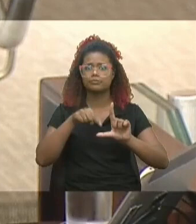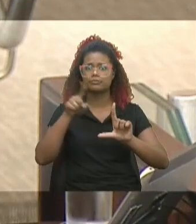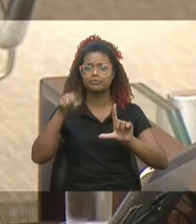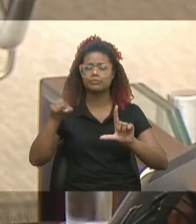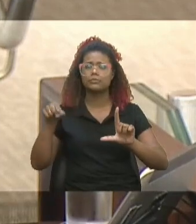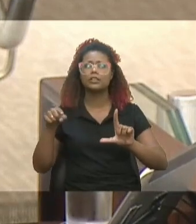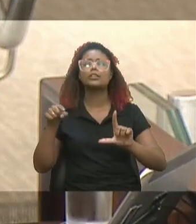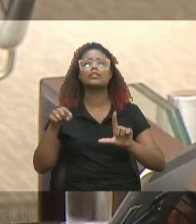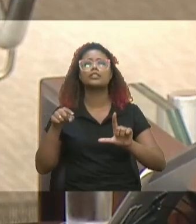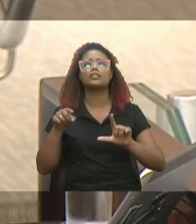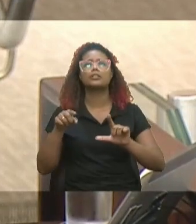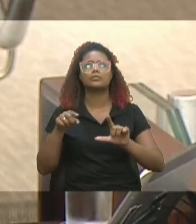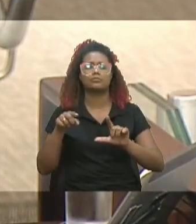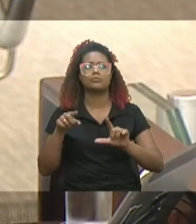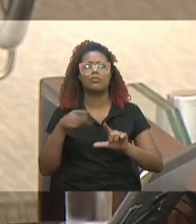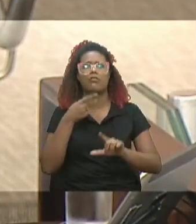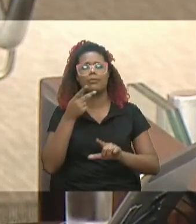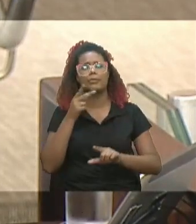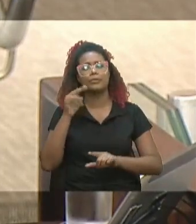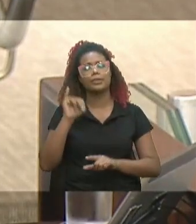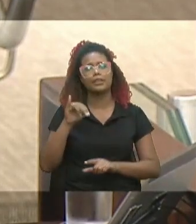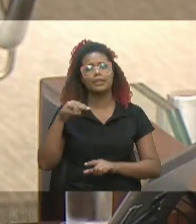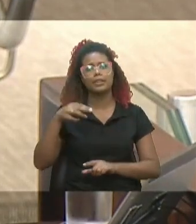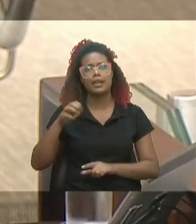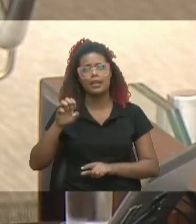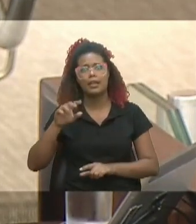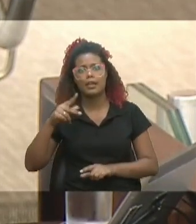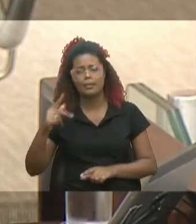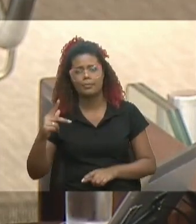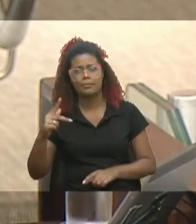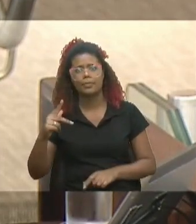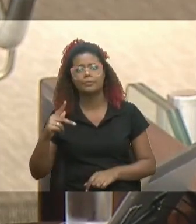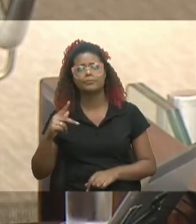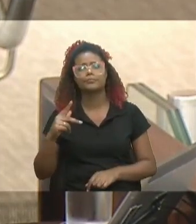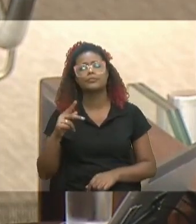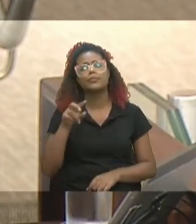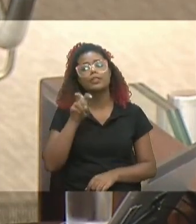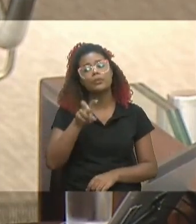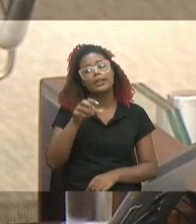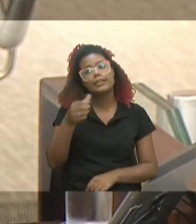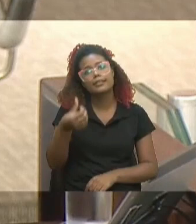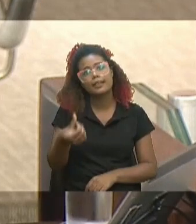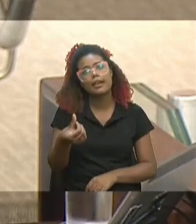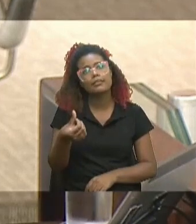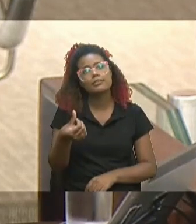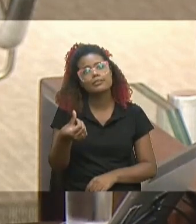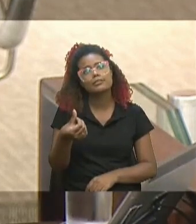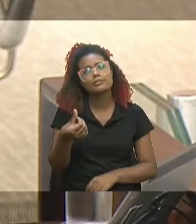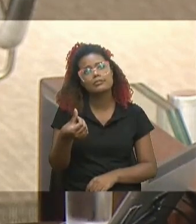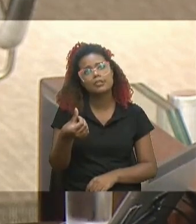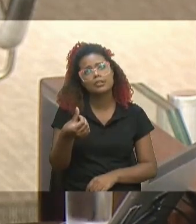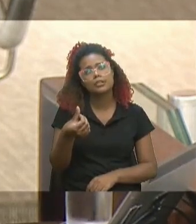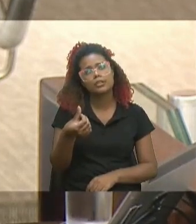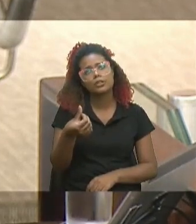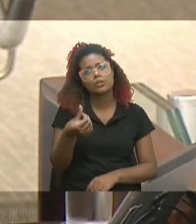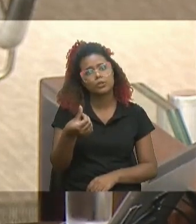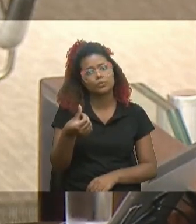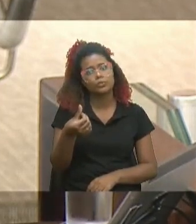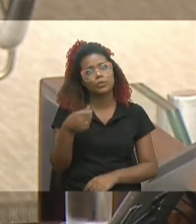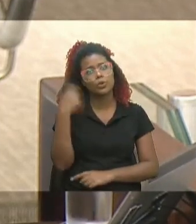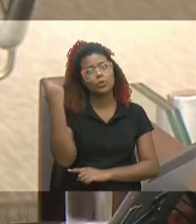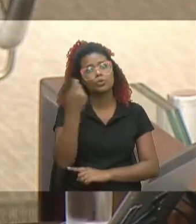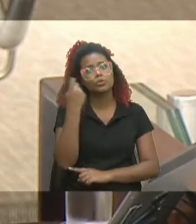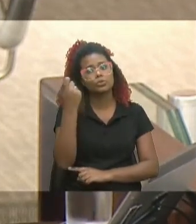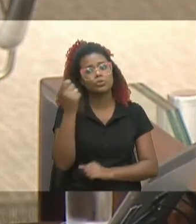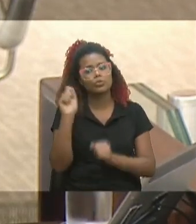INEP e desse 56 indicadores do Rio Grande do Sul ele cumpre ele atinge